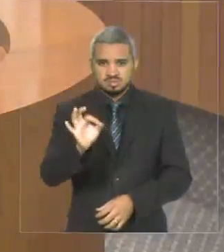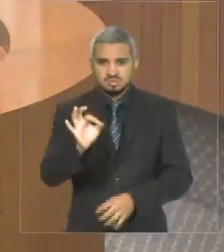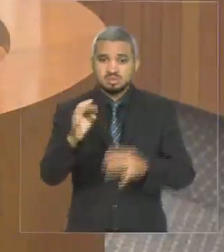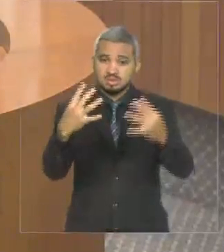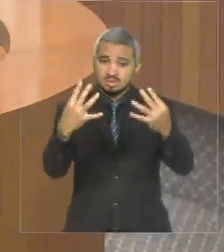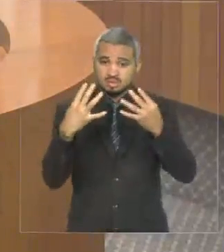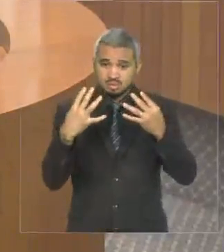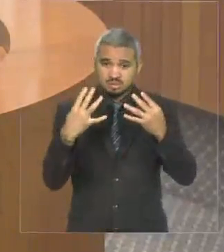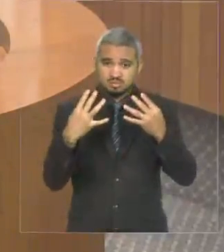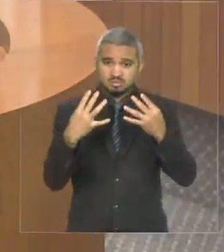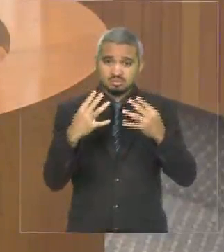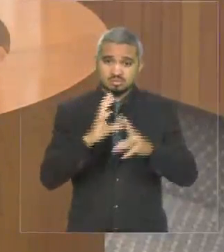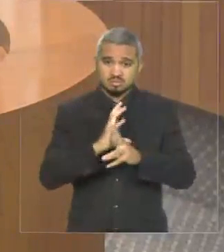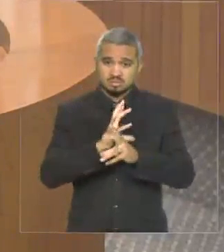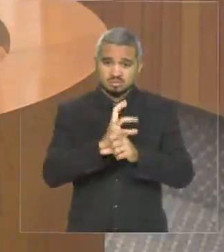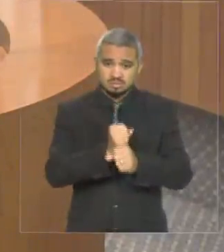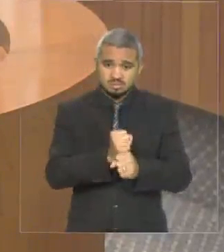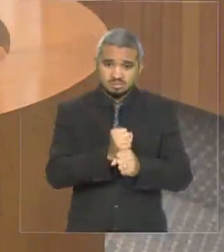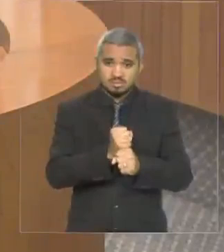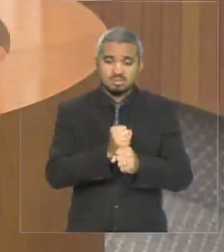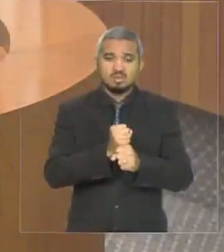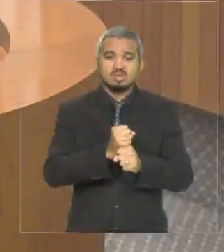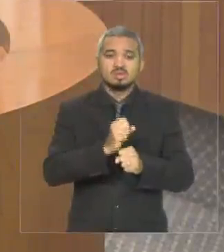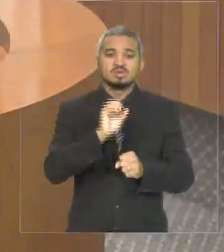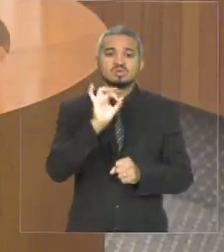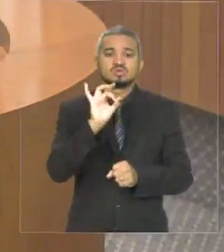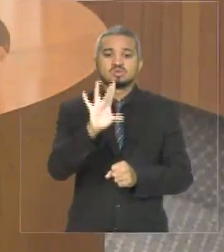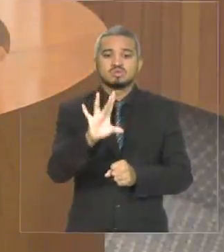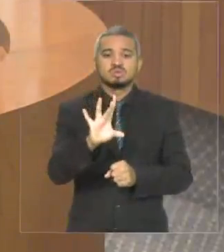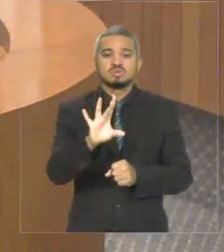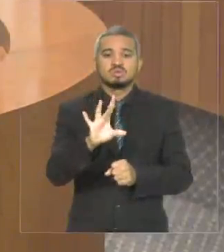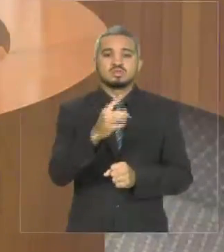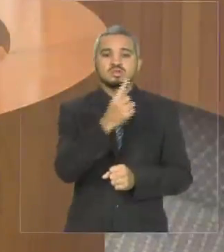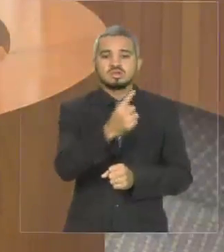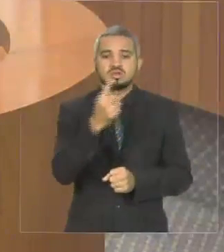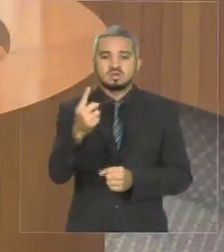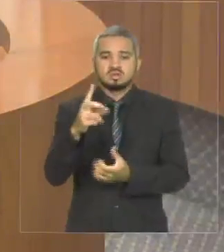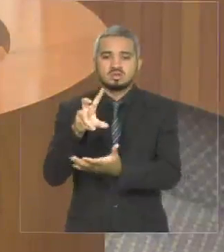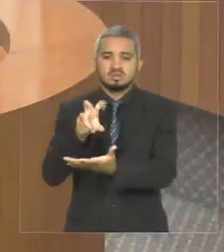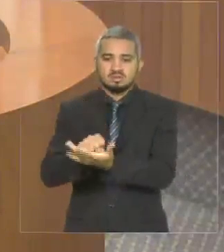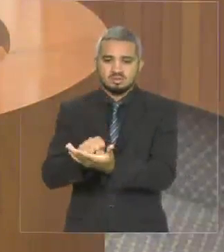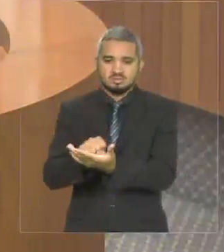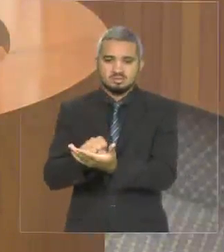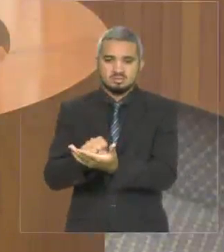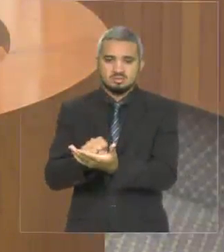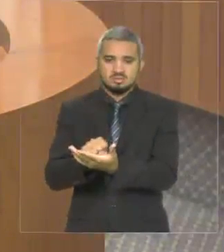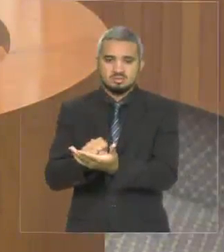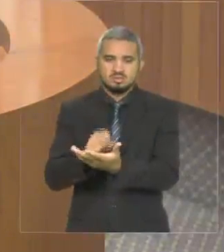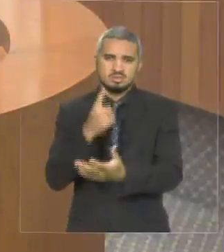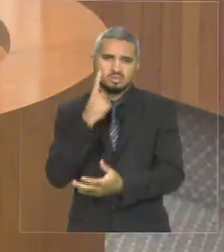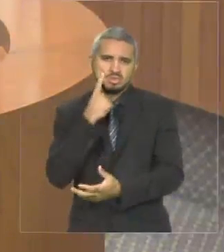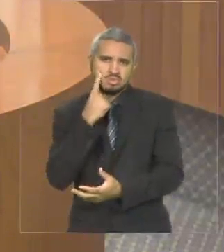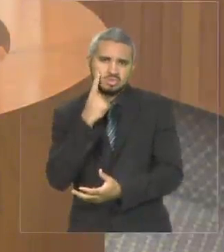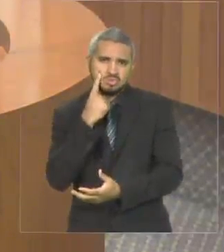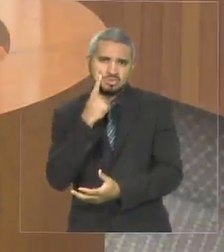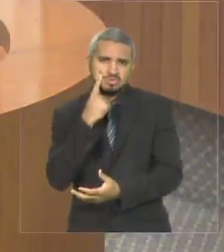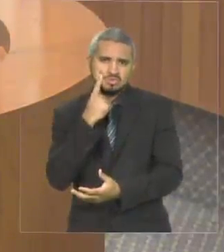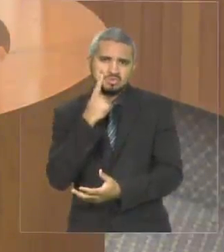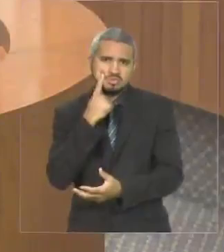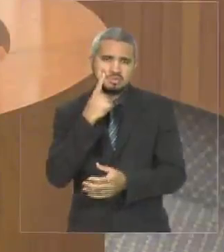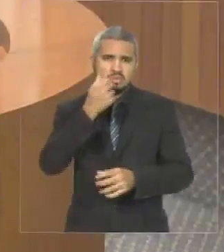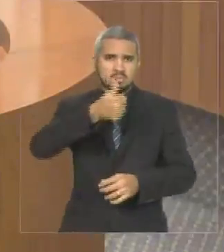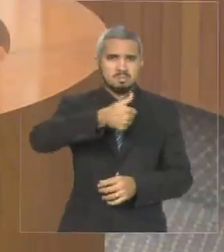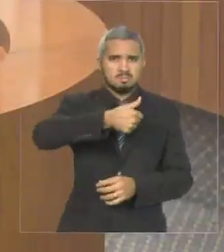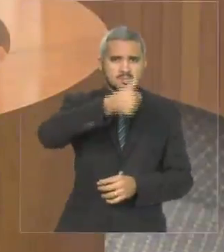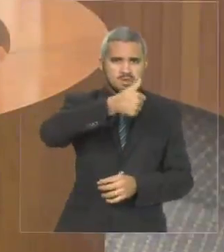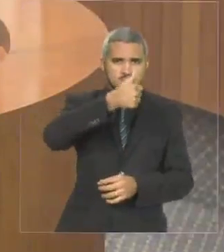atenção, calculada sobre o vencimento de cada matrícula. E aí está a dúvida. O parágrafo 1º